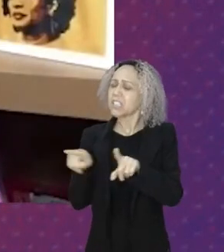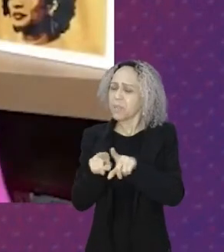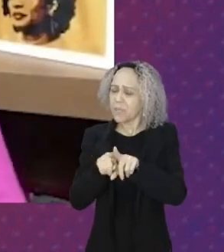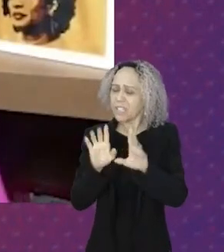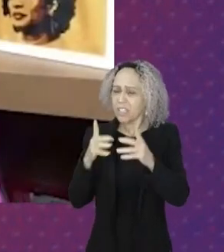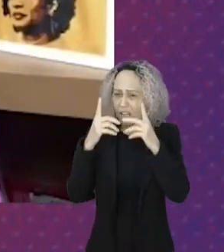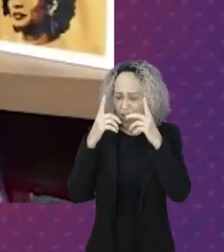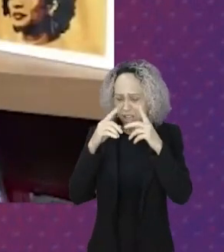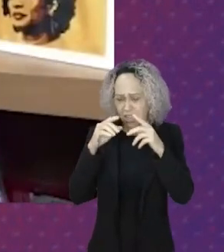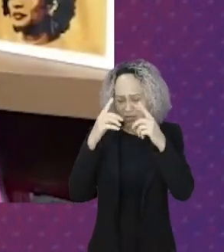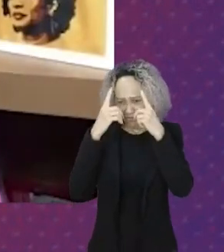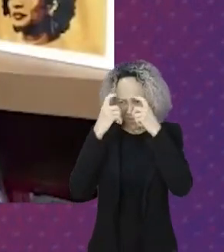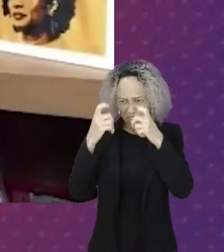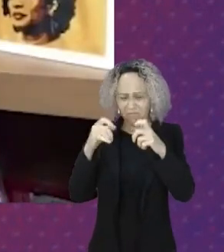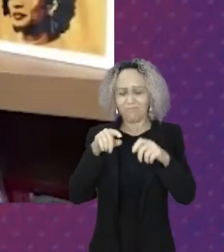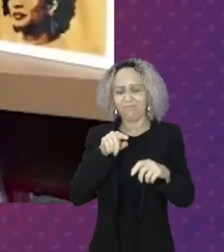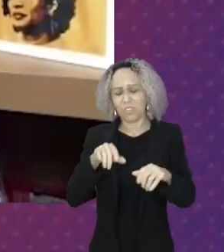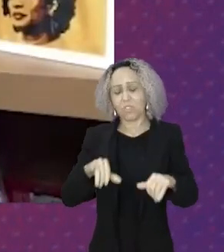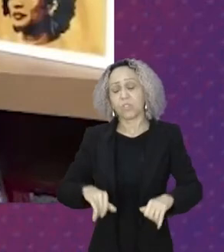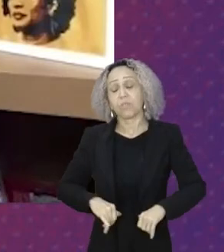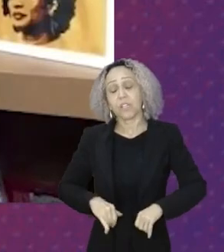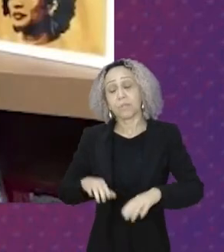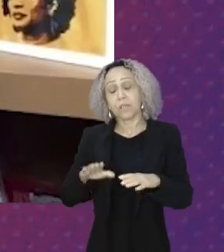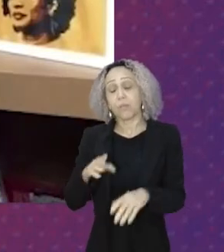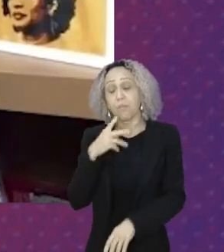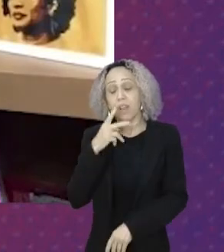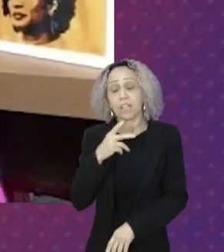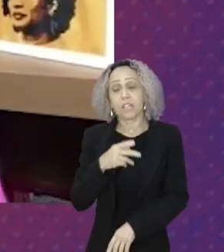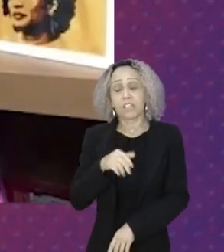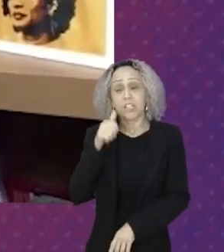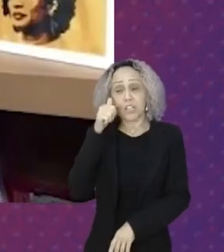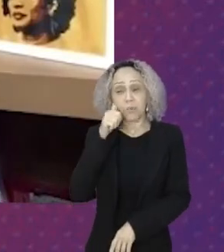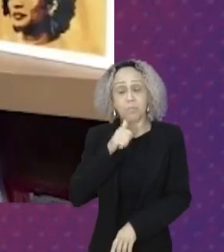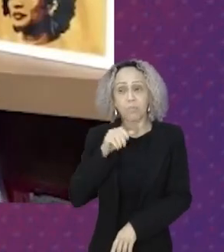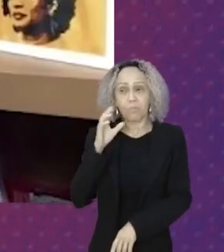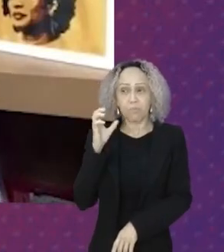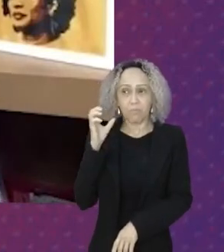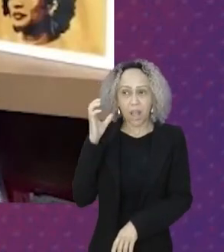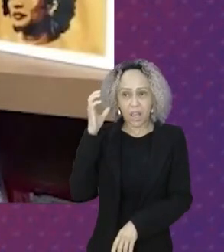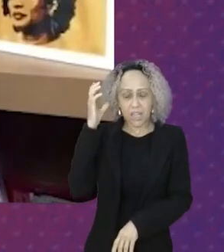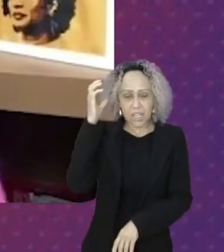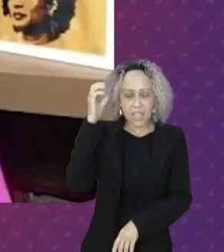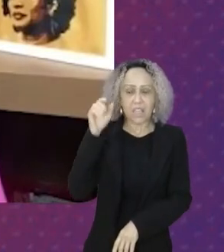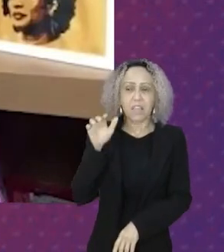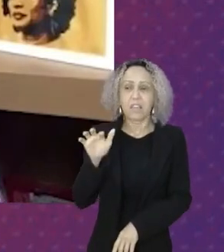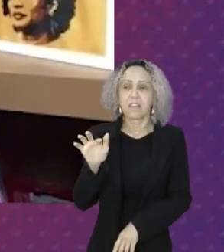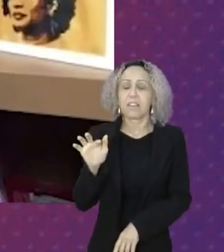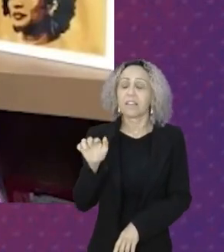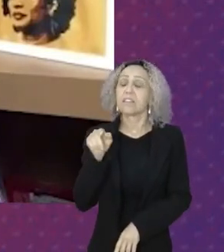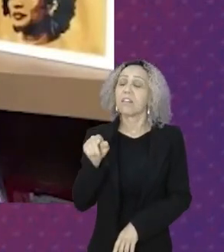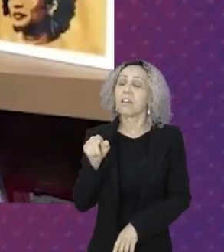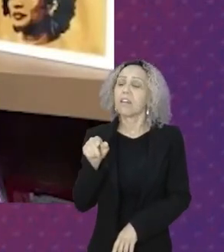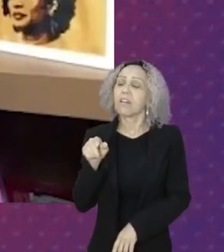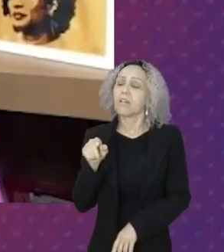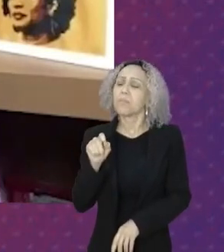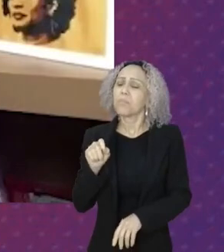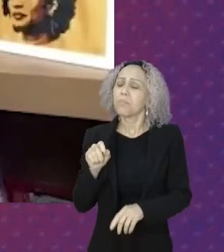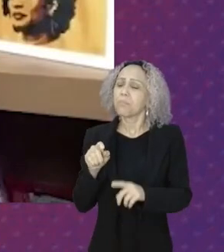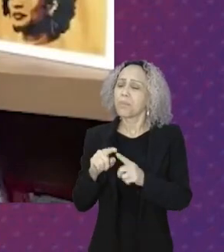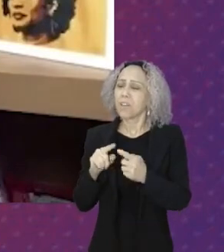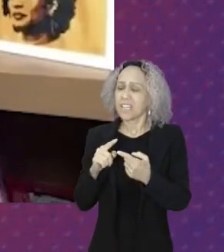mas nós estamos trazendo Marielle Franco, justamente combinando esse debate, né, da